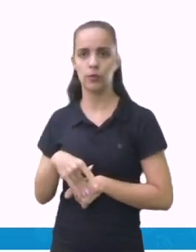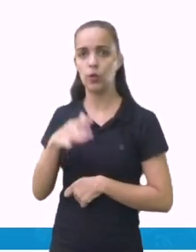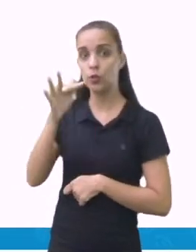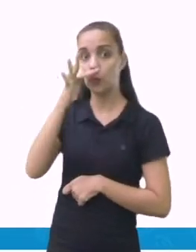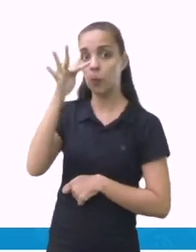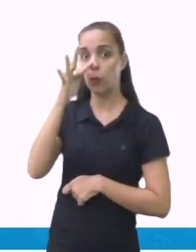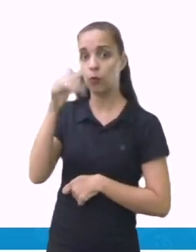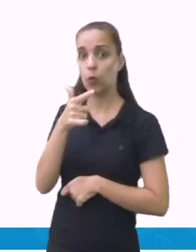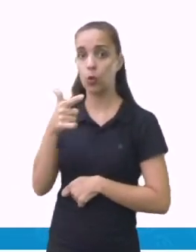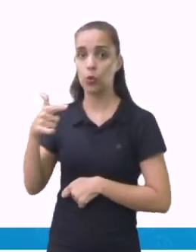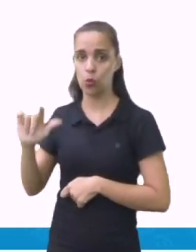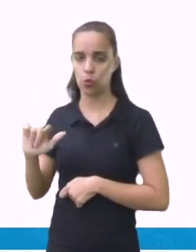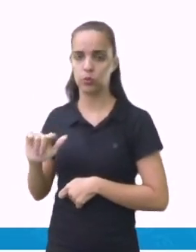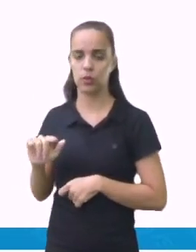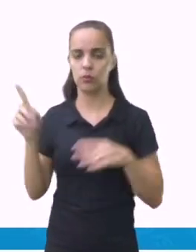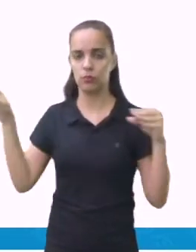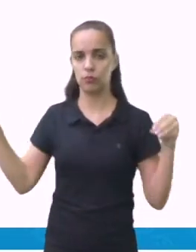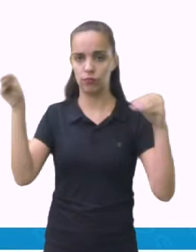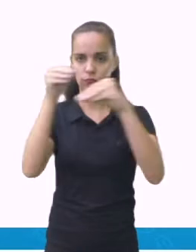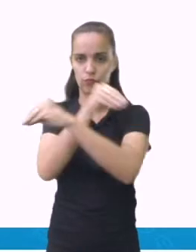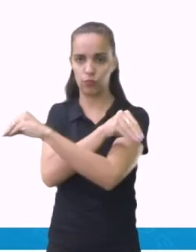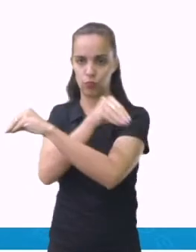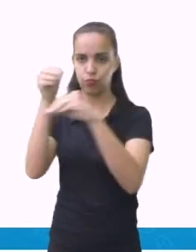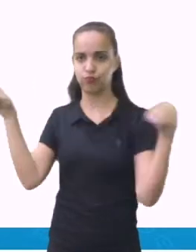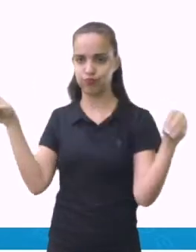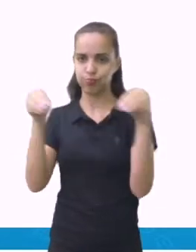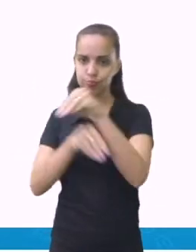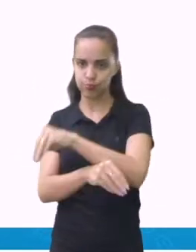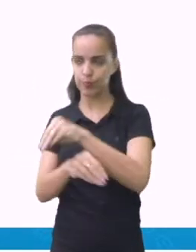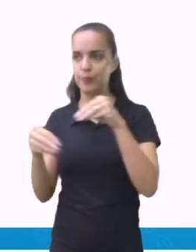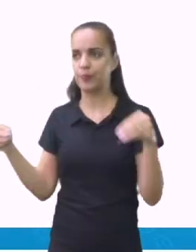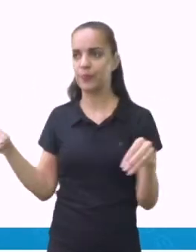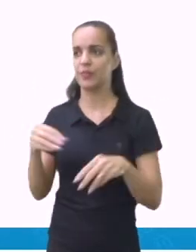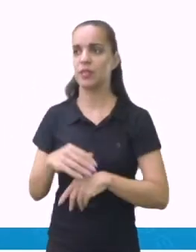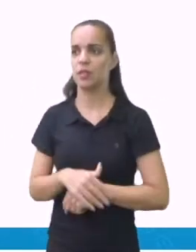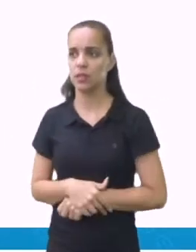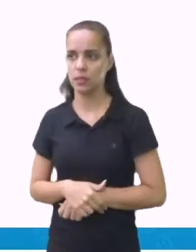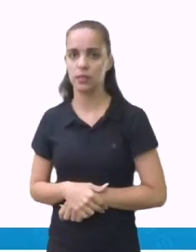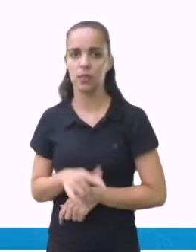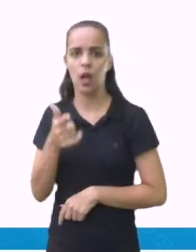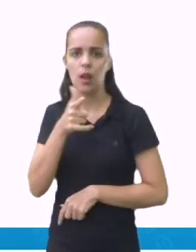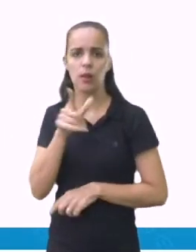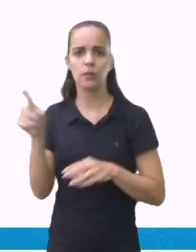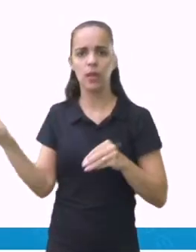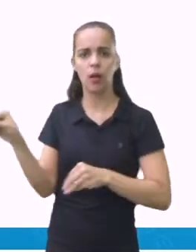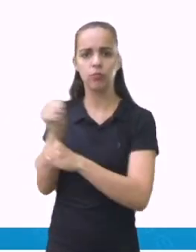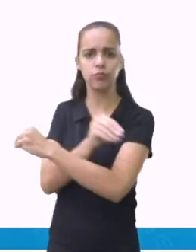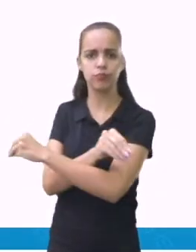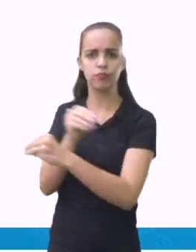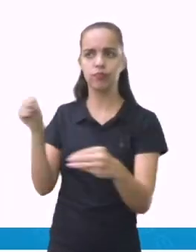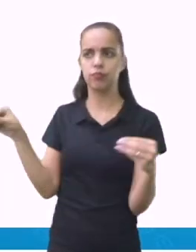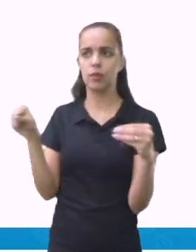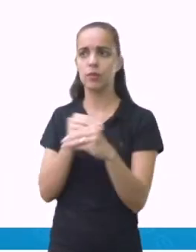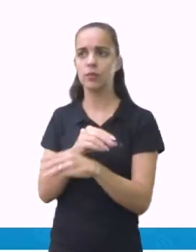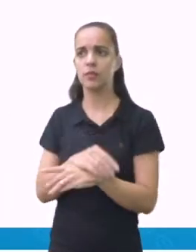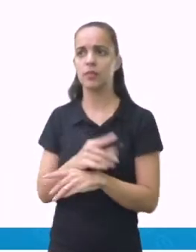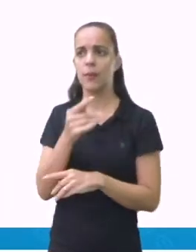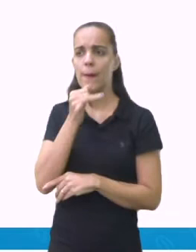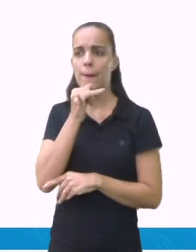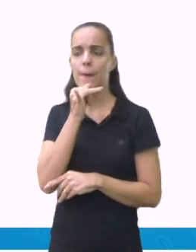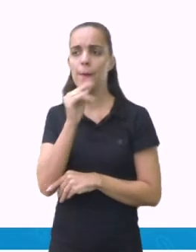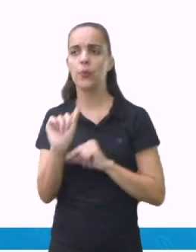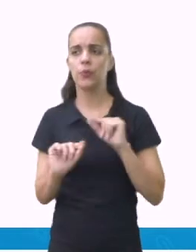uma flor poliniza a outra e essa flor poliniza a daqui. Então,